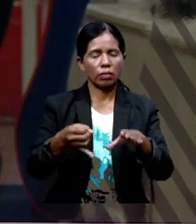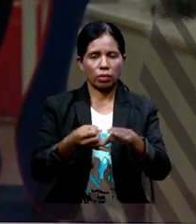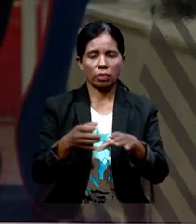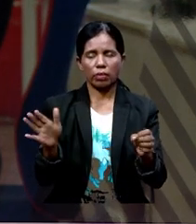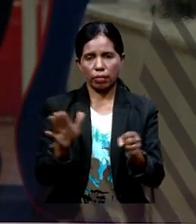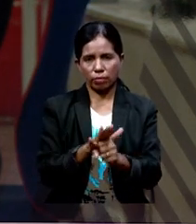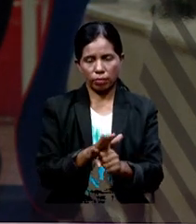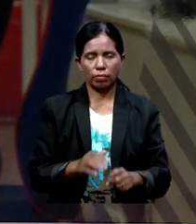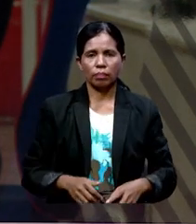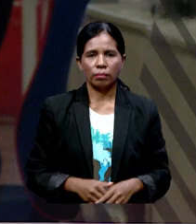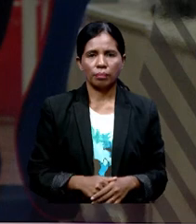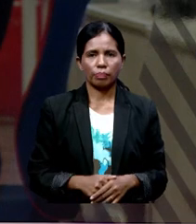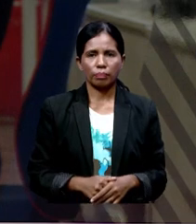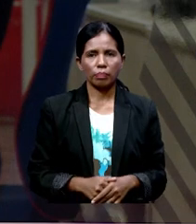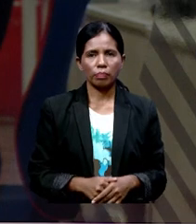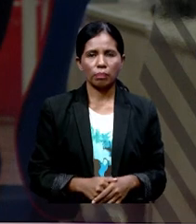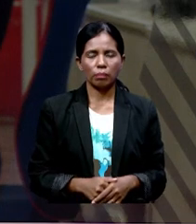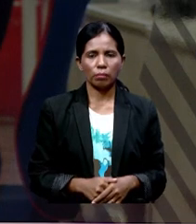sustentável.